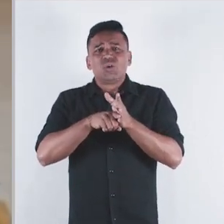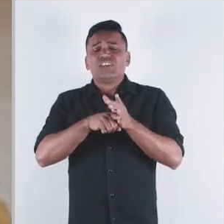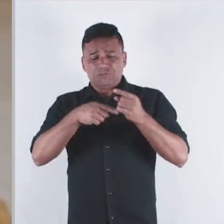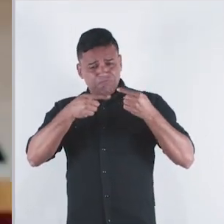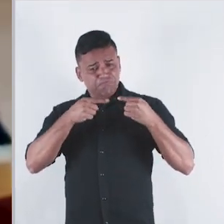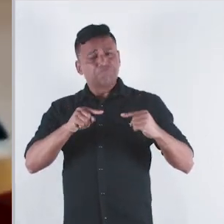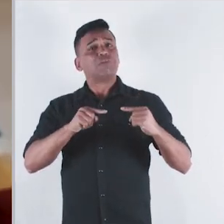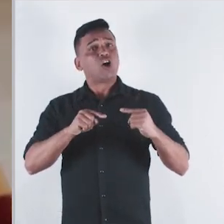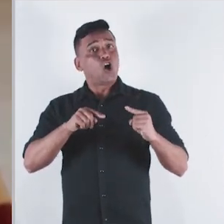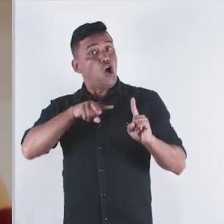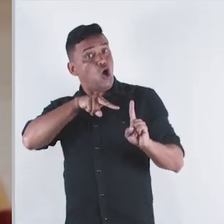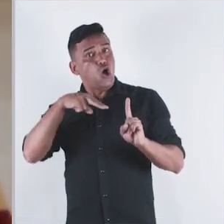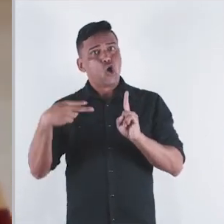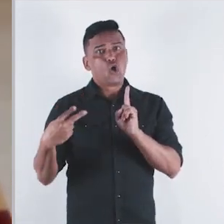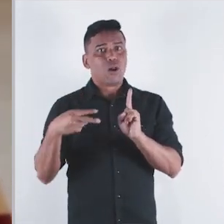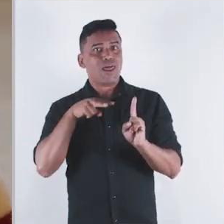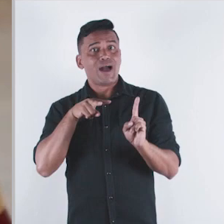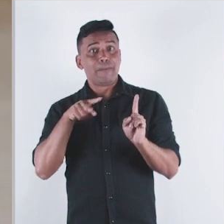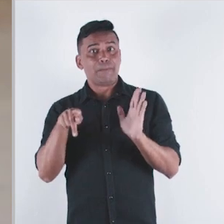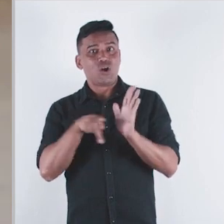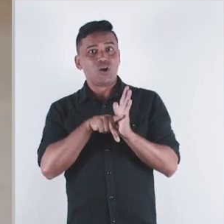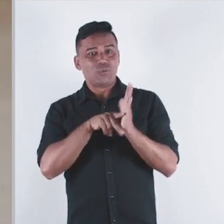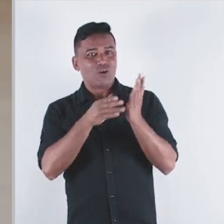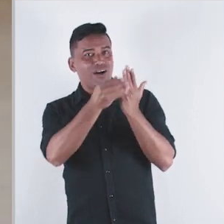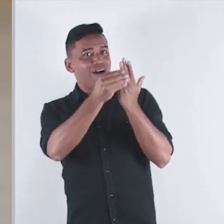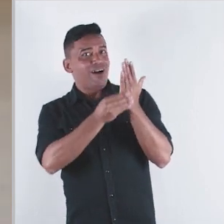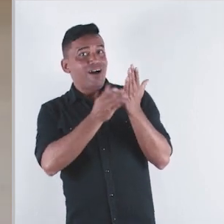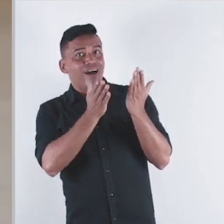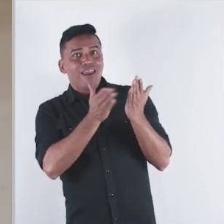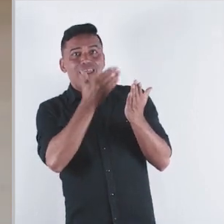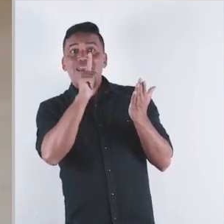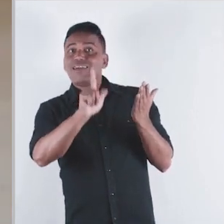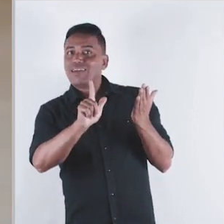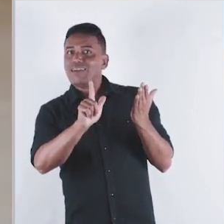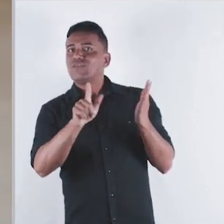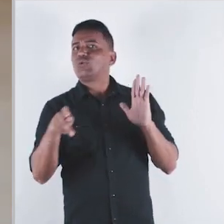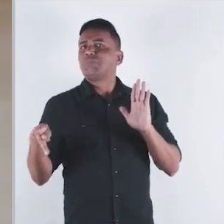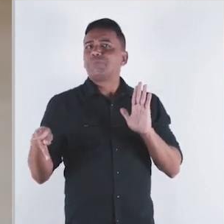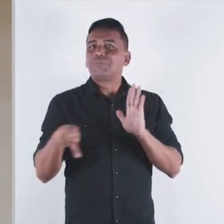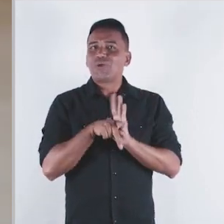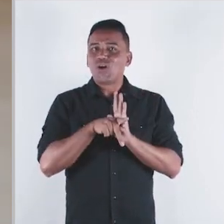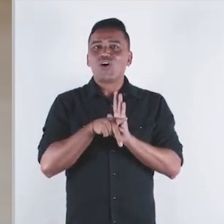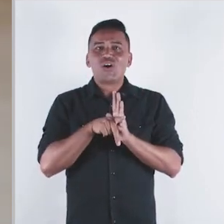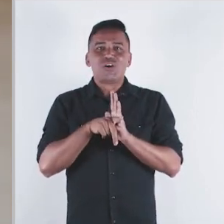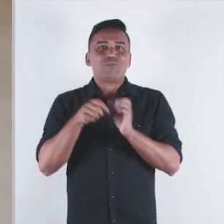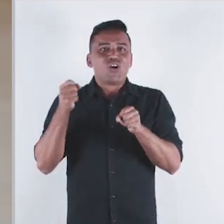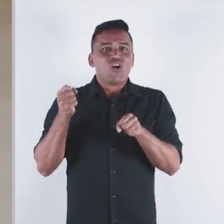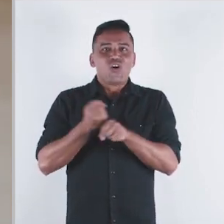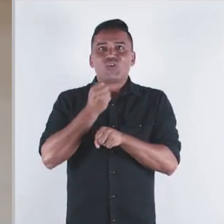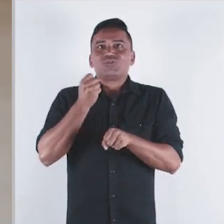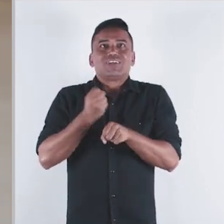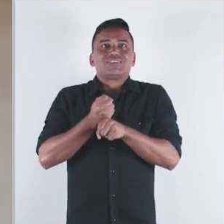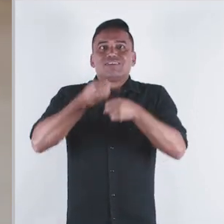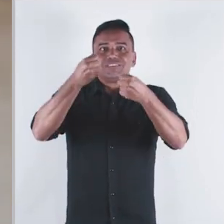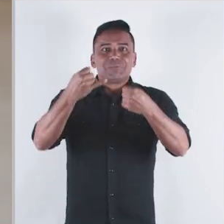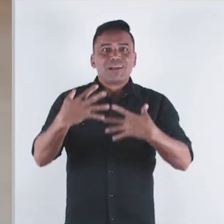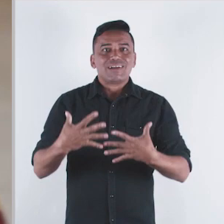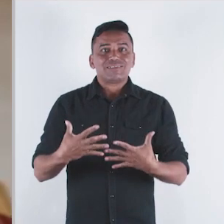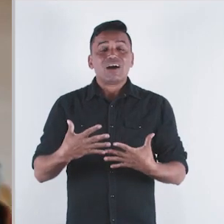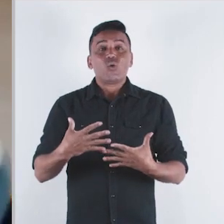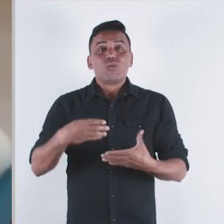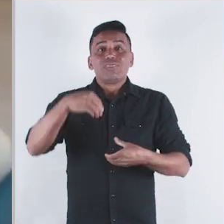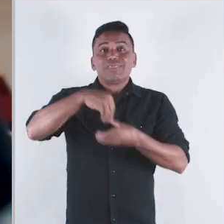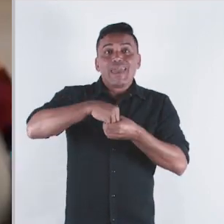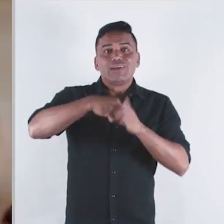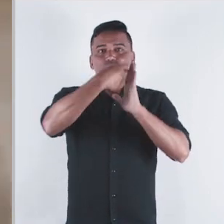olhar para o suporte livro como parte constituinte da construção de sentido daquele texto,